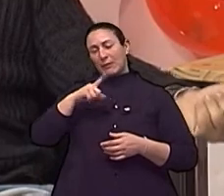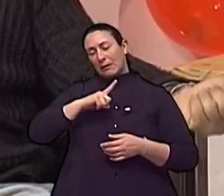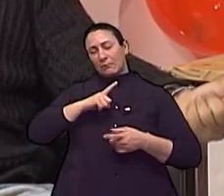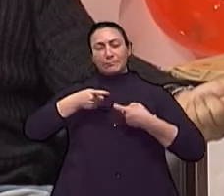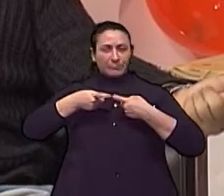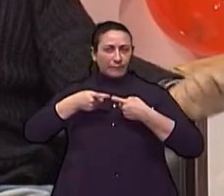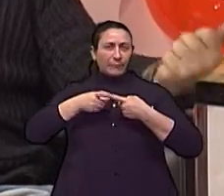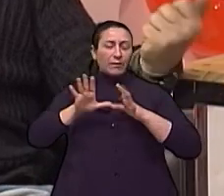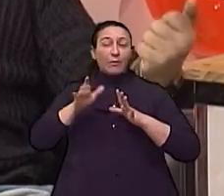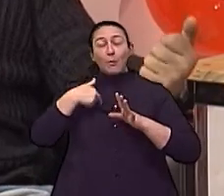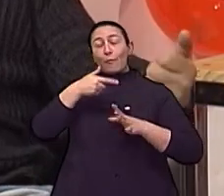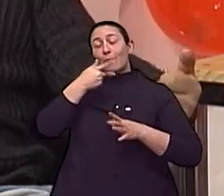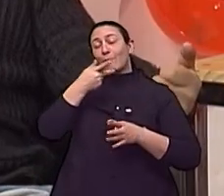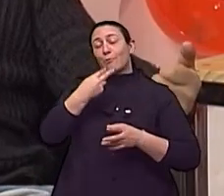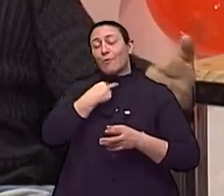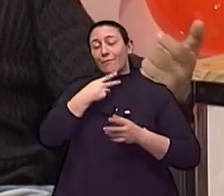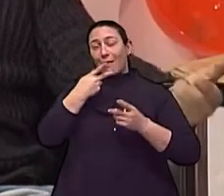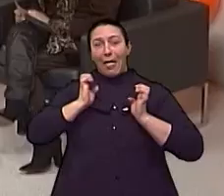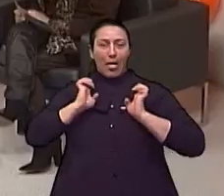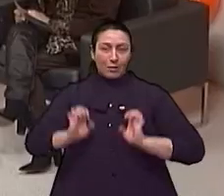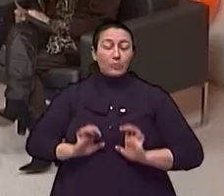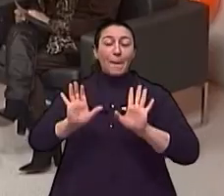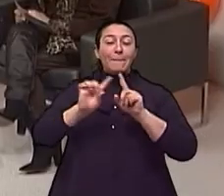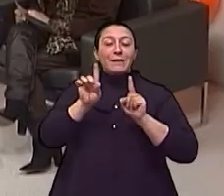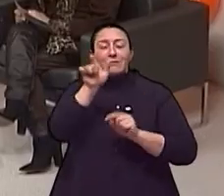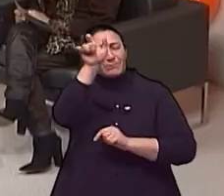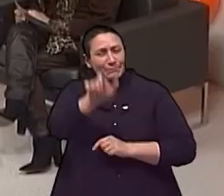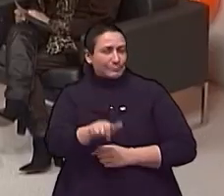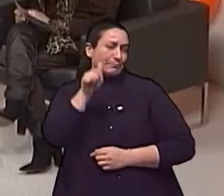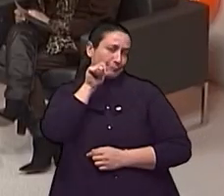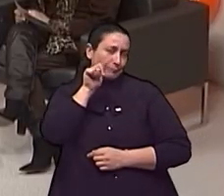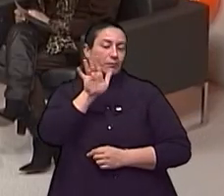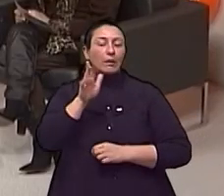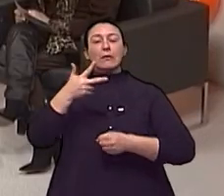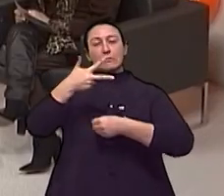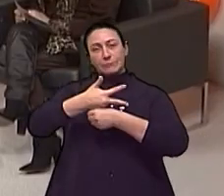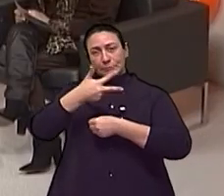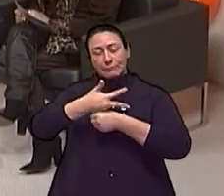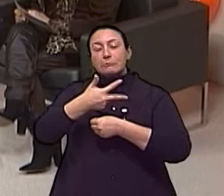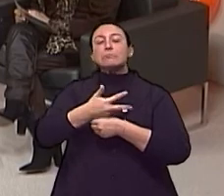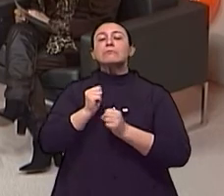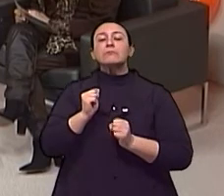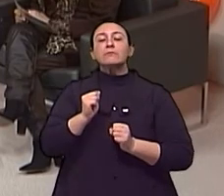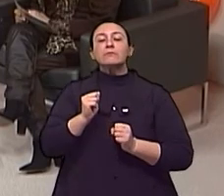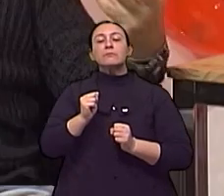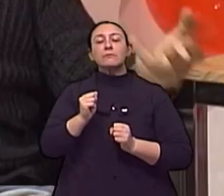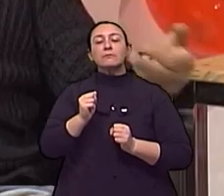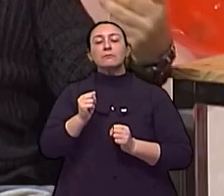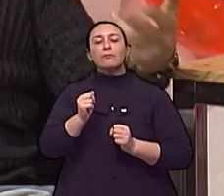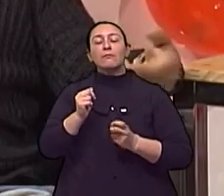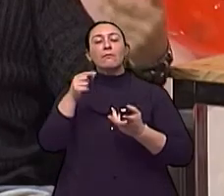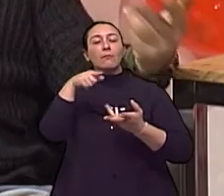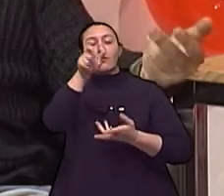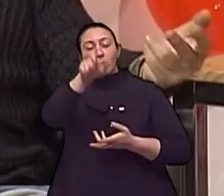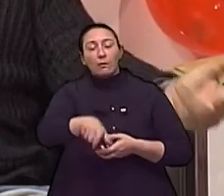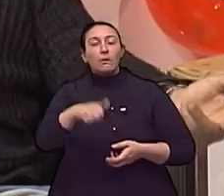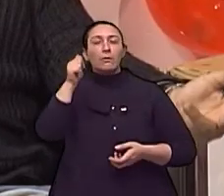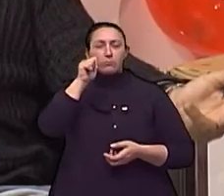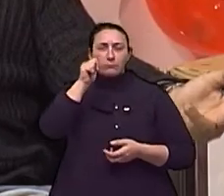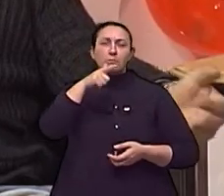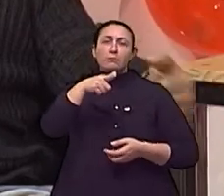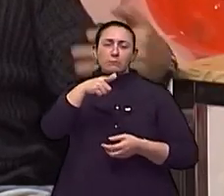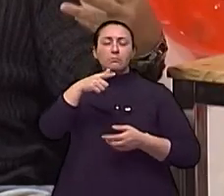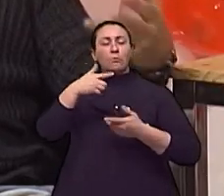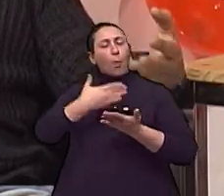detalhes porque uma questão ética de uma paciente também né na terceira idade que ao fazer o trabalho